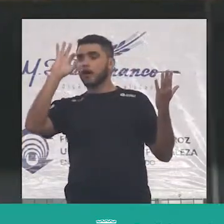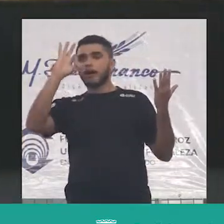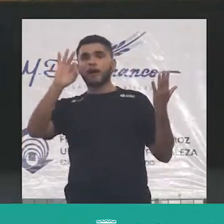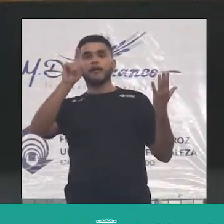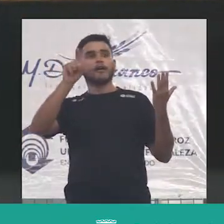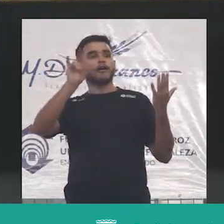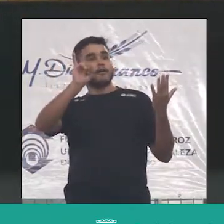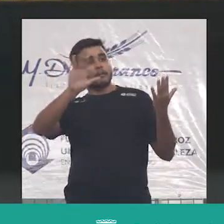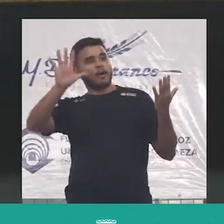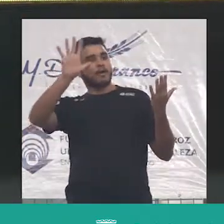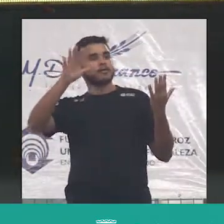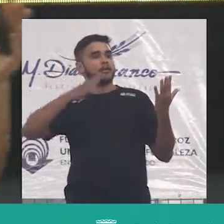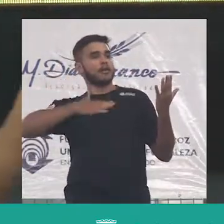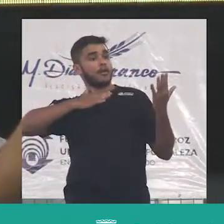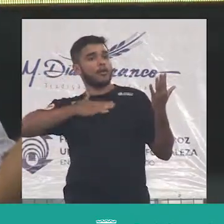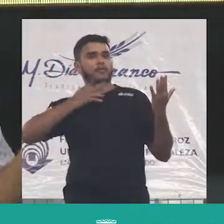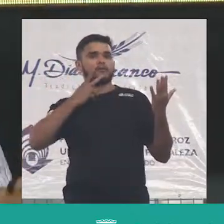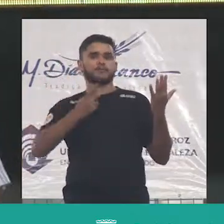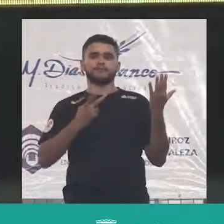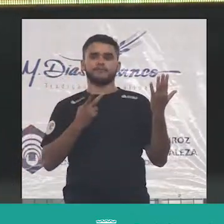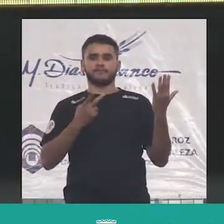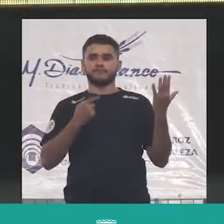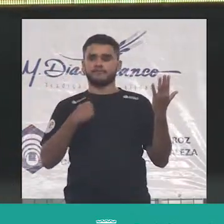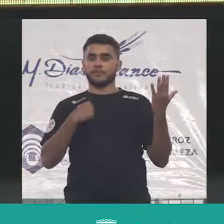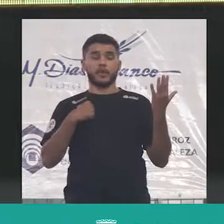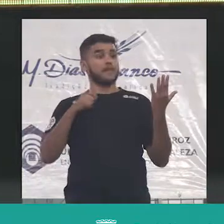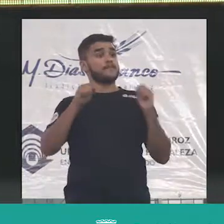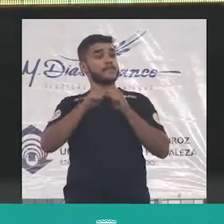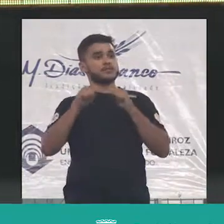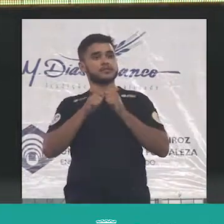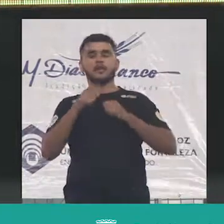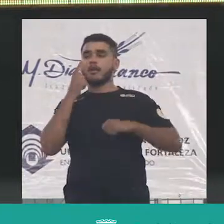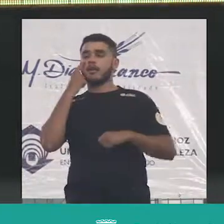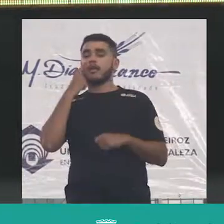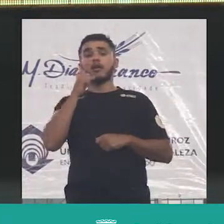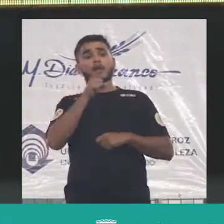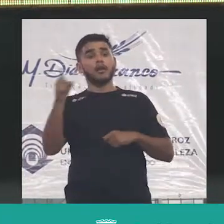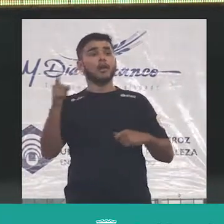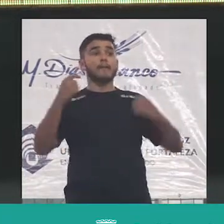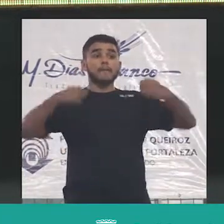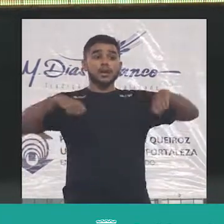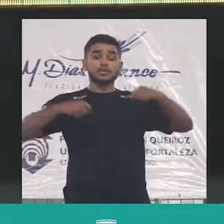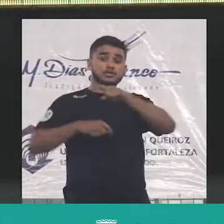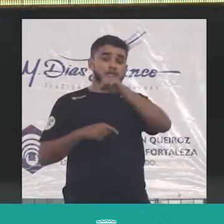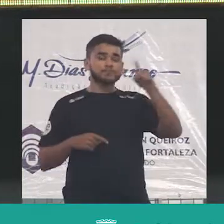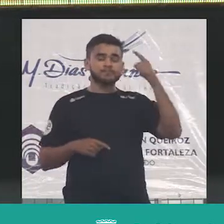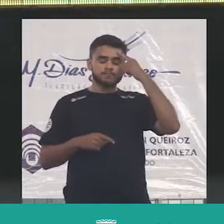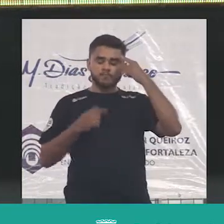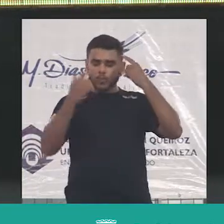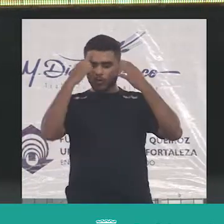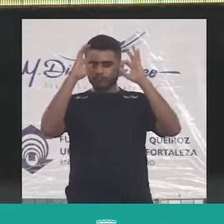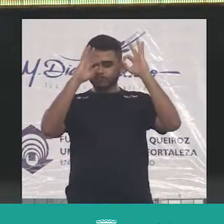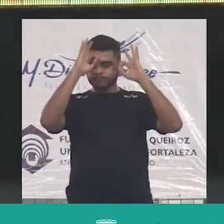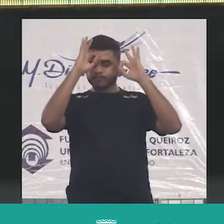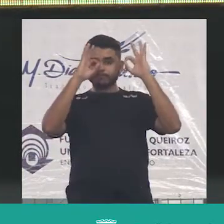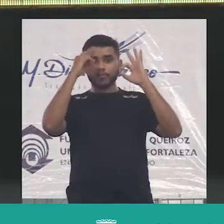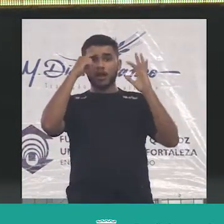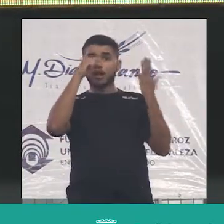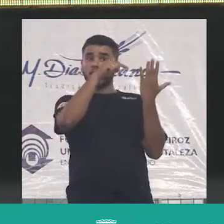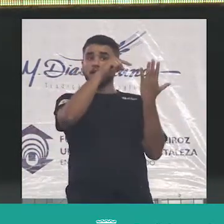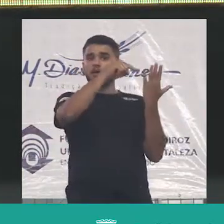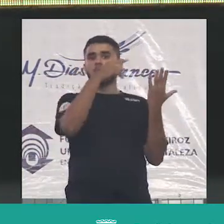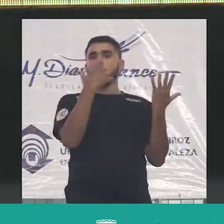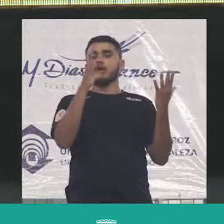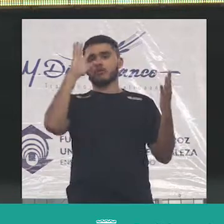você traduzir o texto em uma figura, você precisa aprender os conceitos, a linguagem que ele está